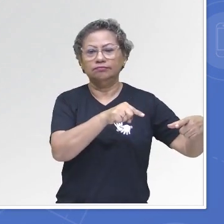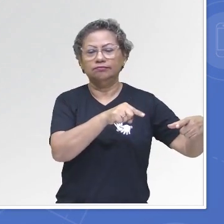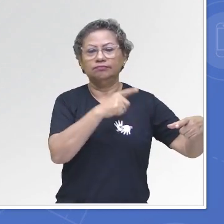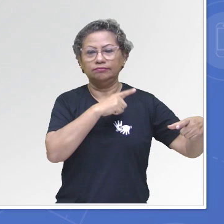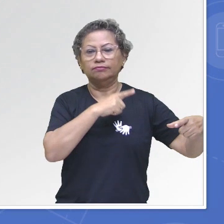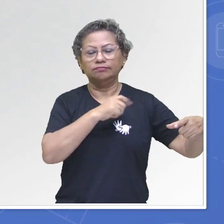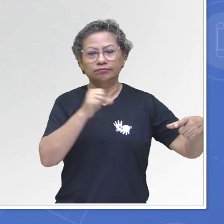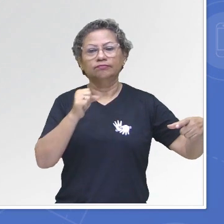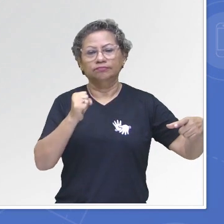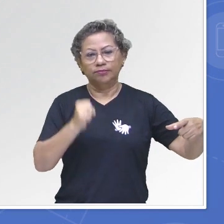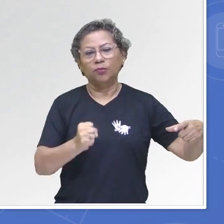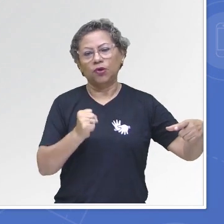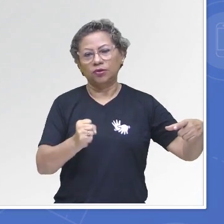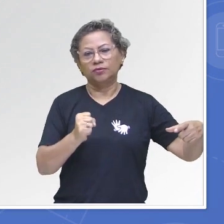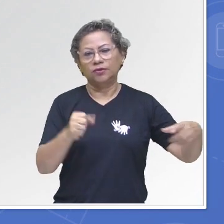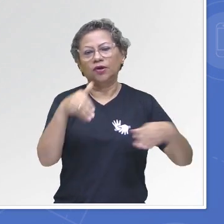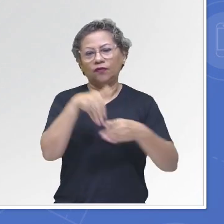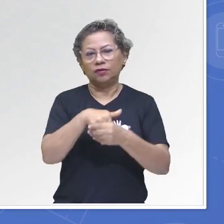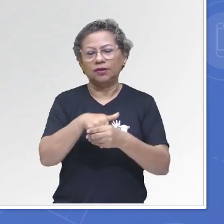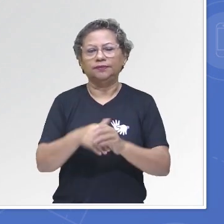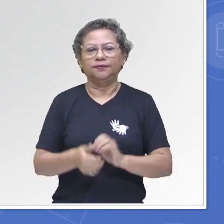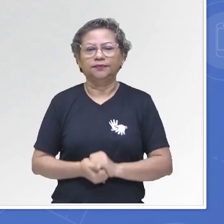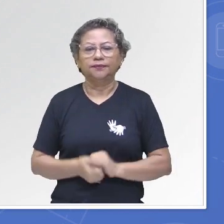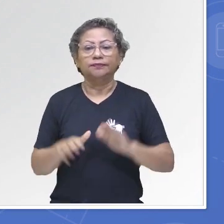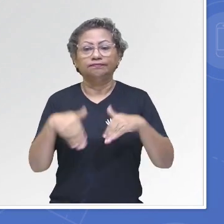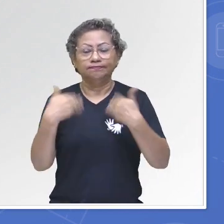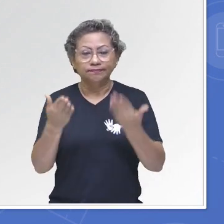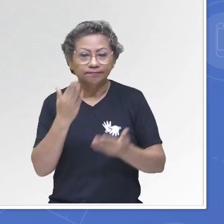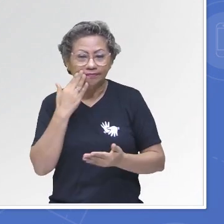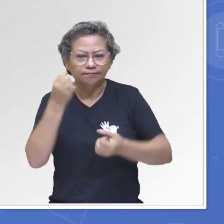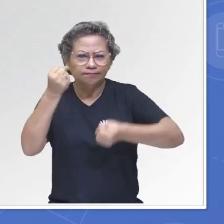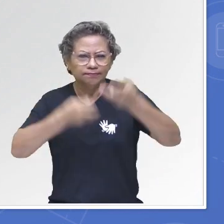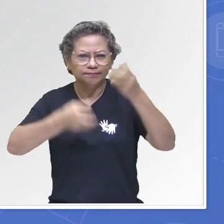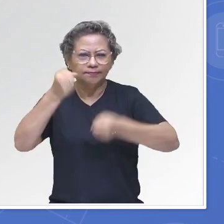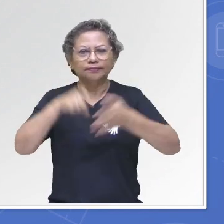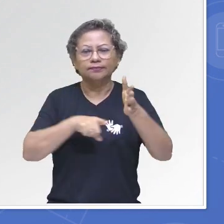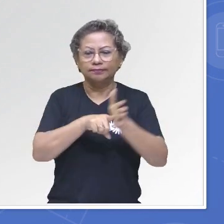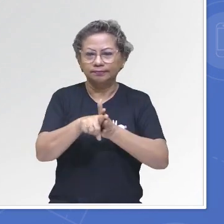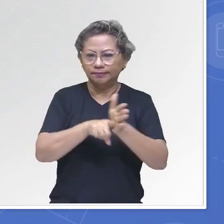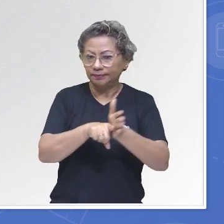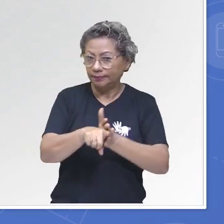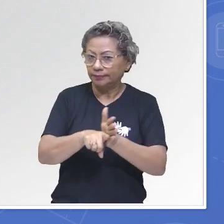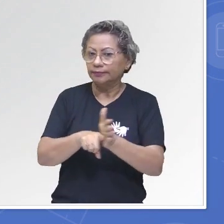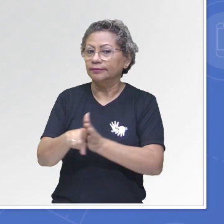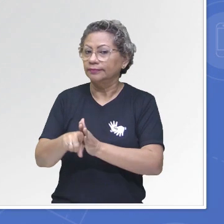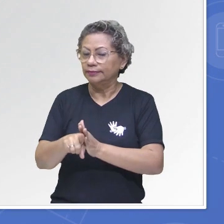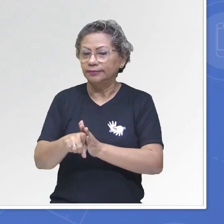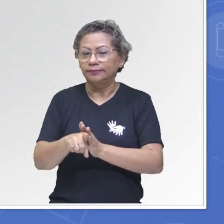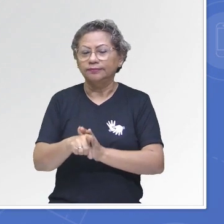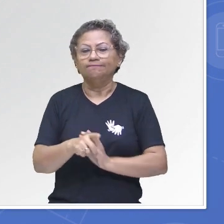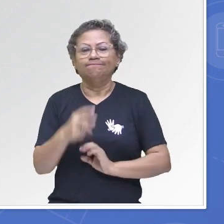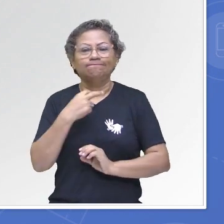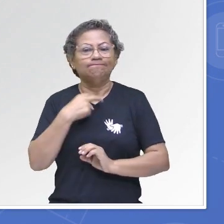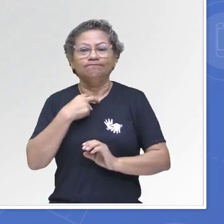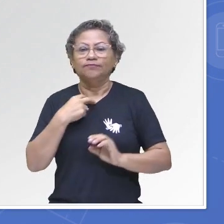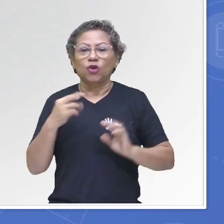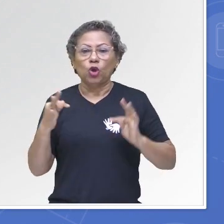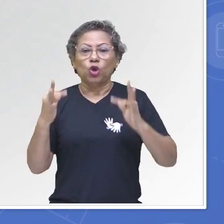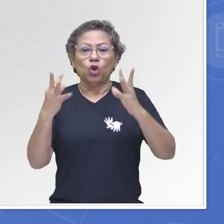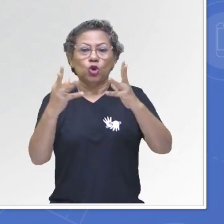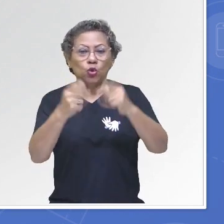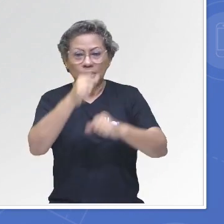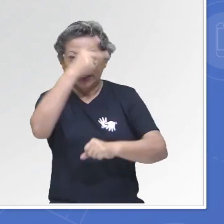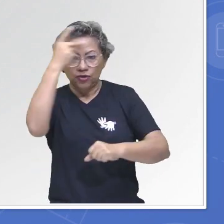comum. E para realizar uma pesquisa, como foi mencionado anteriormente, a gente não tem condições aí de pegar 100% do